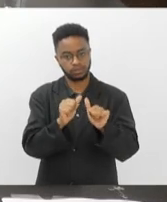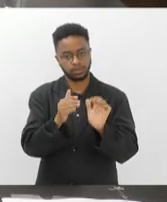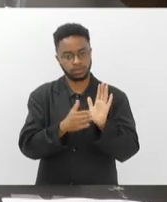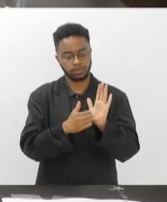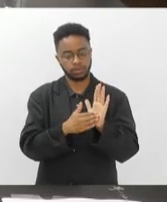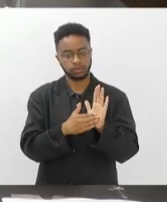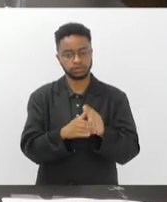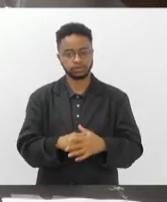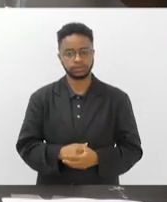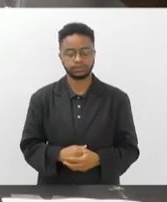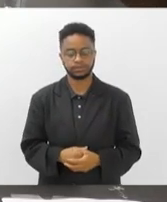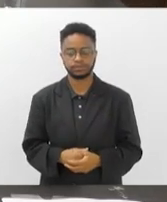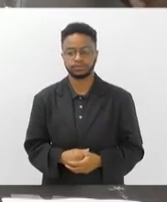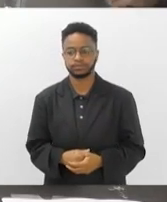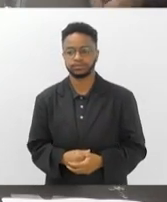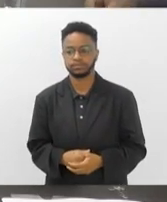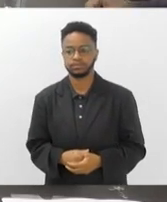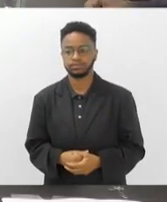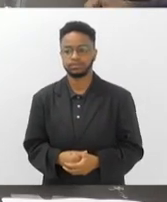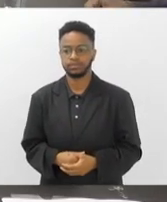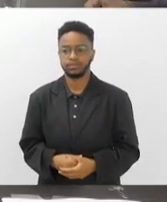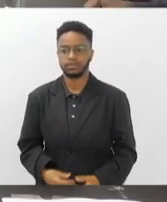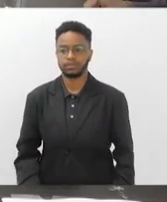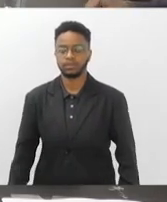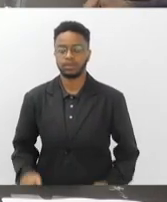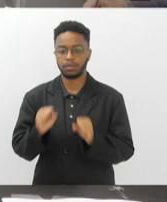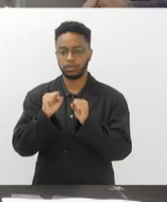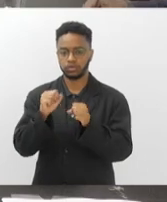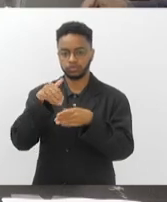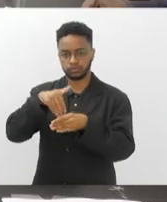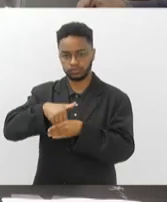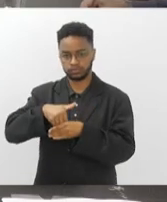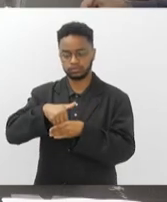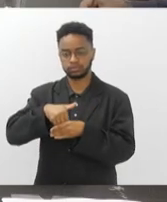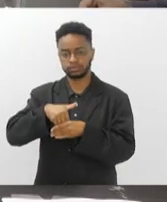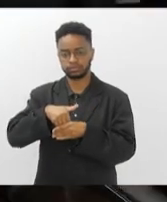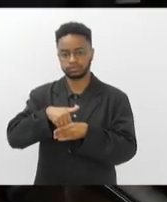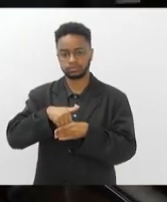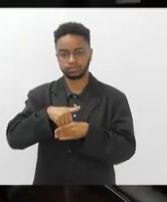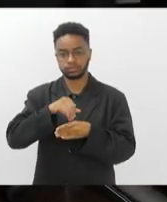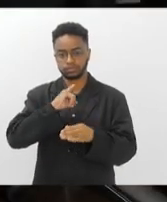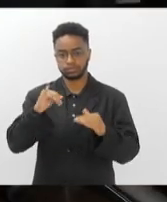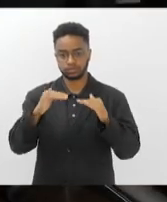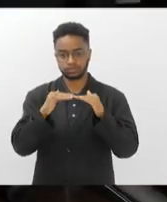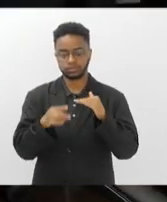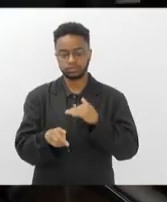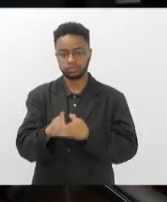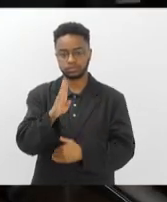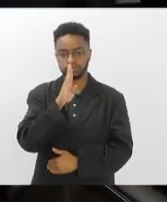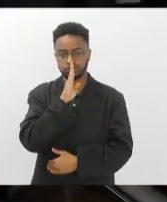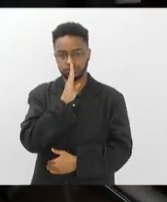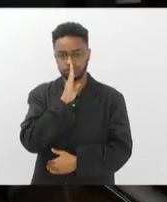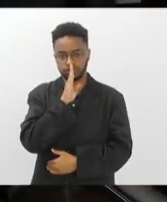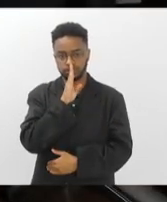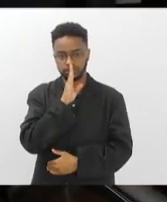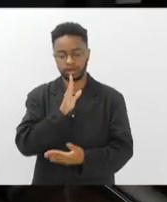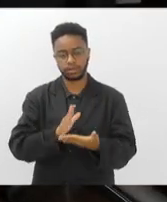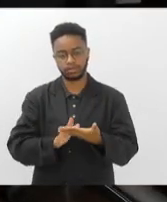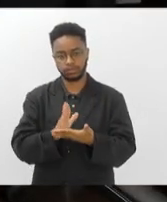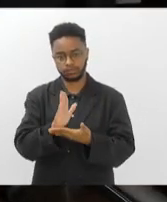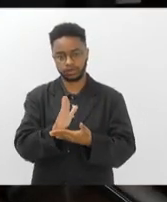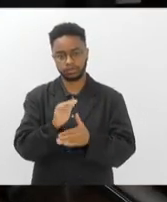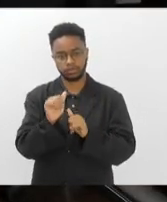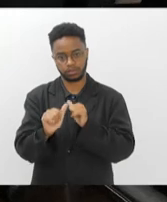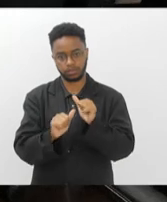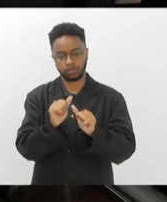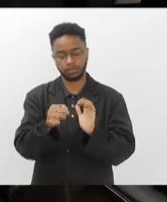as emendas propostas no corpo do projeto. Então, em votação, os senhores que aprovam permaneçam como estão. Aprovado,